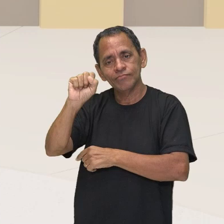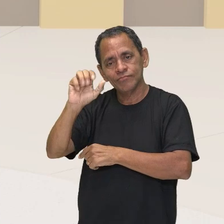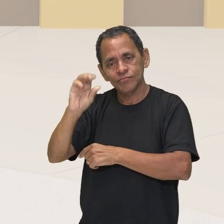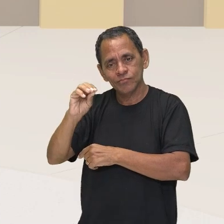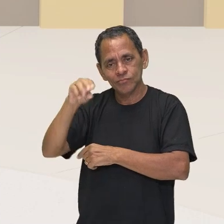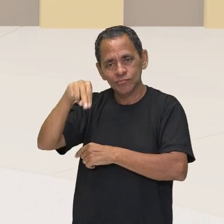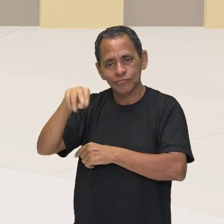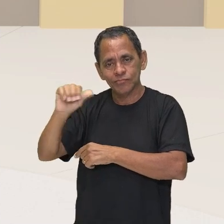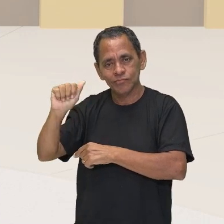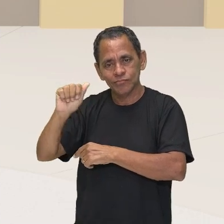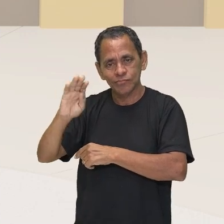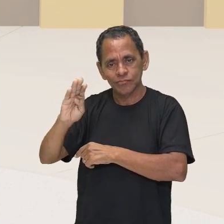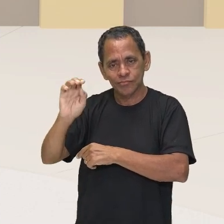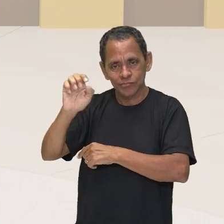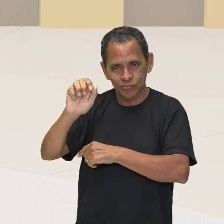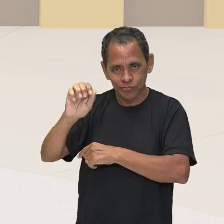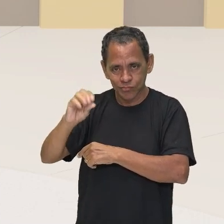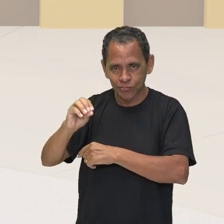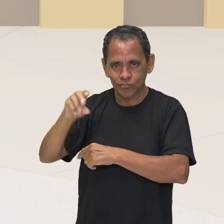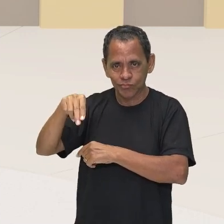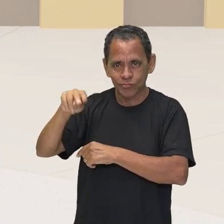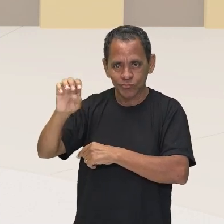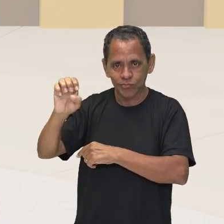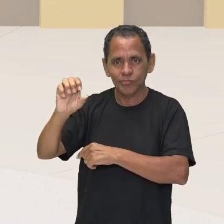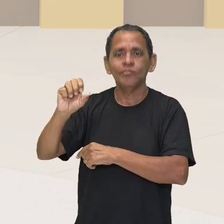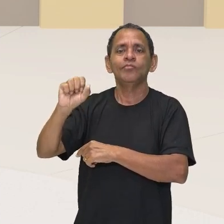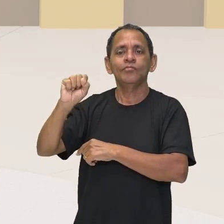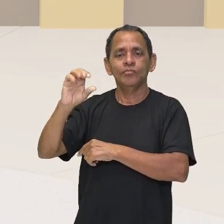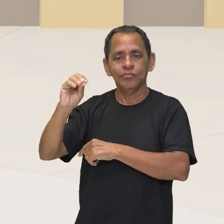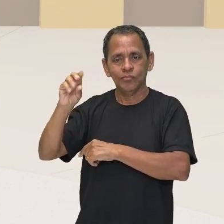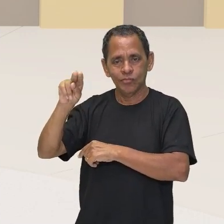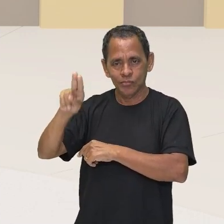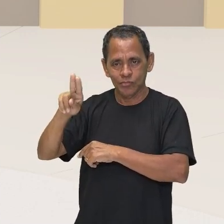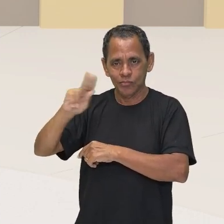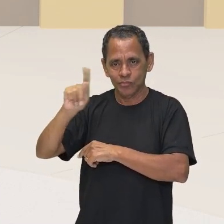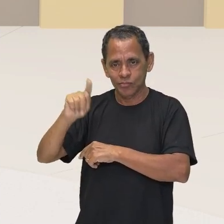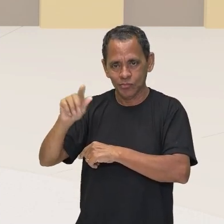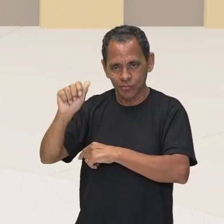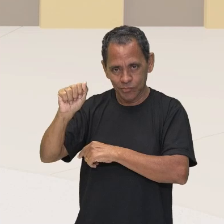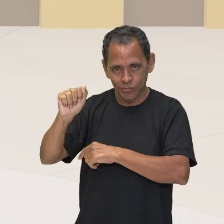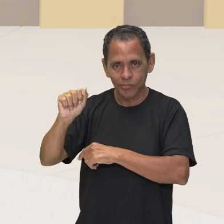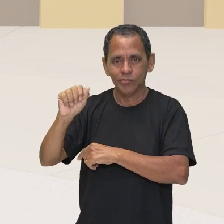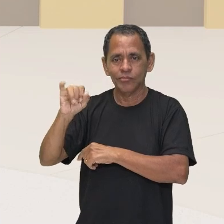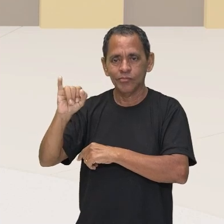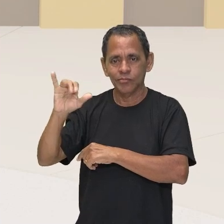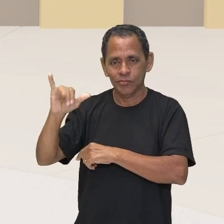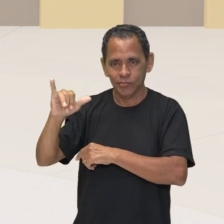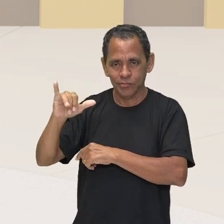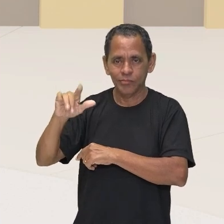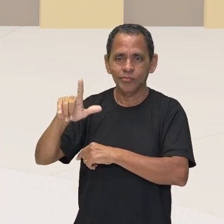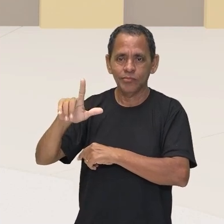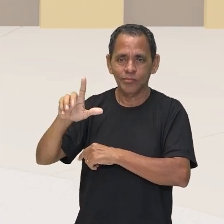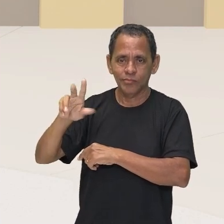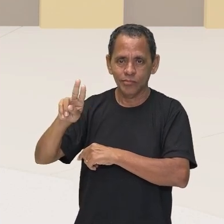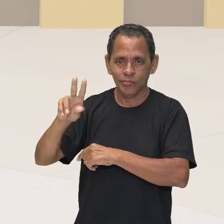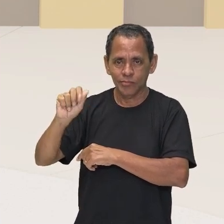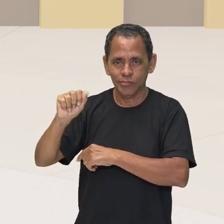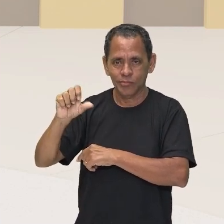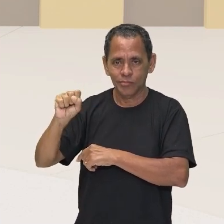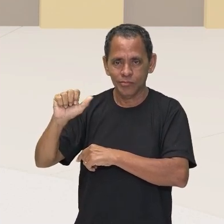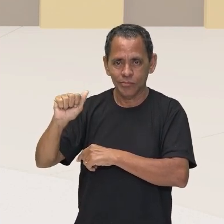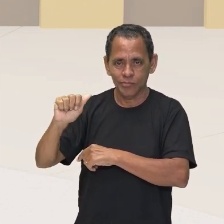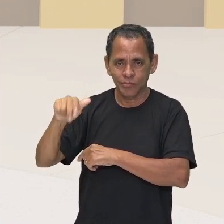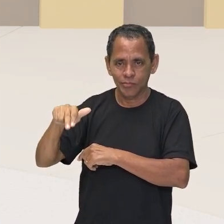de Souza Silva Santos. Então, seguindo aqui na nossa aula, nós temos